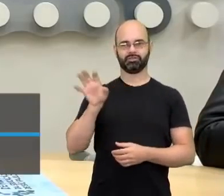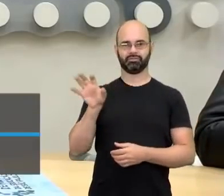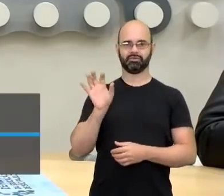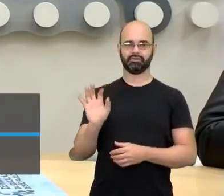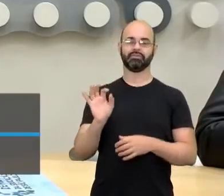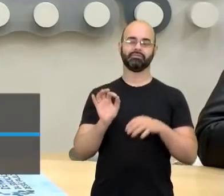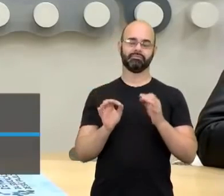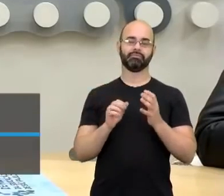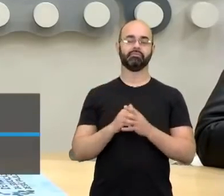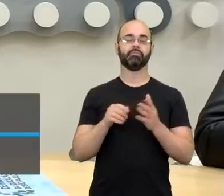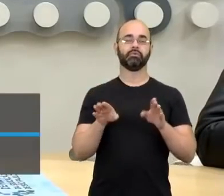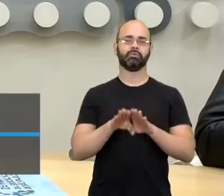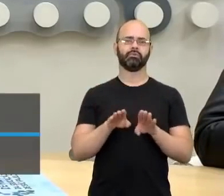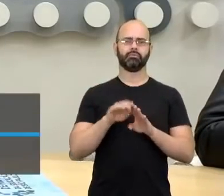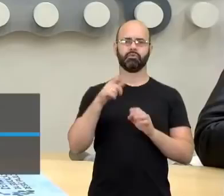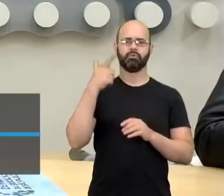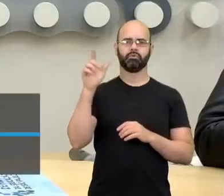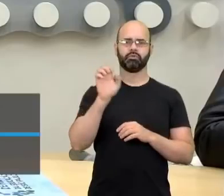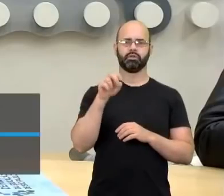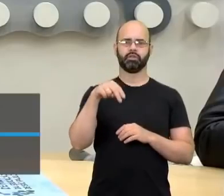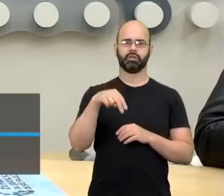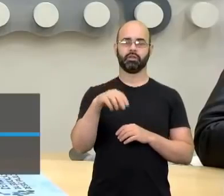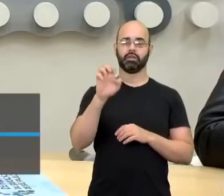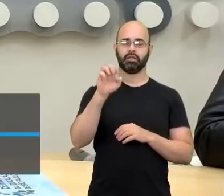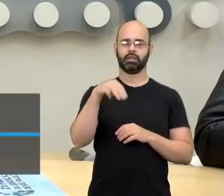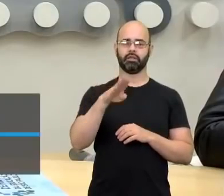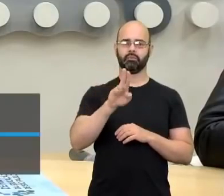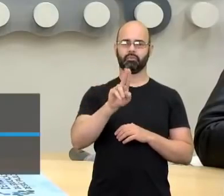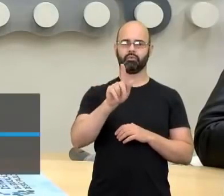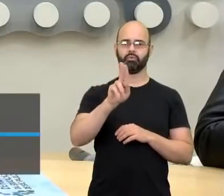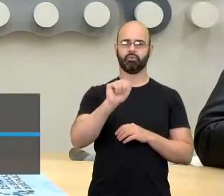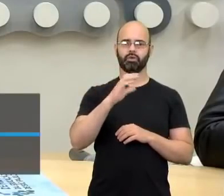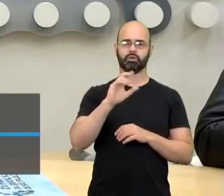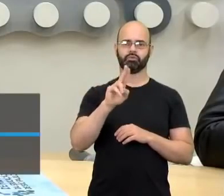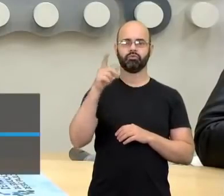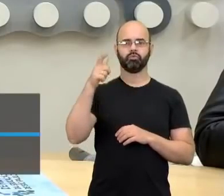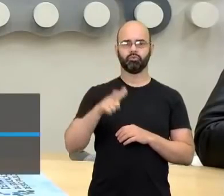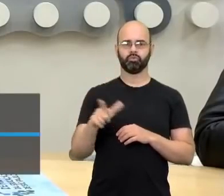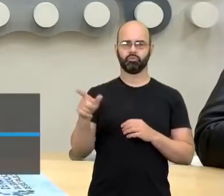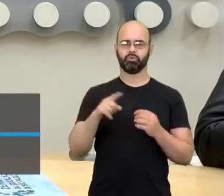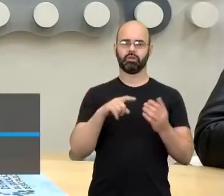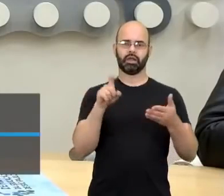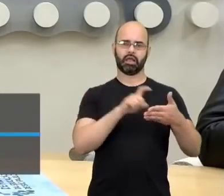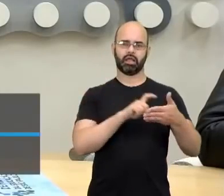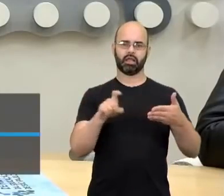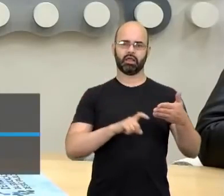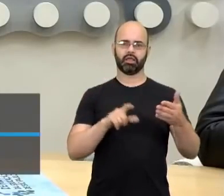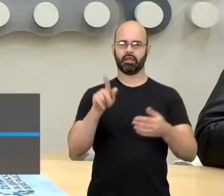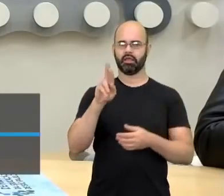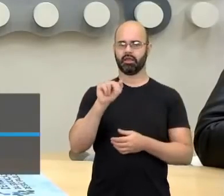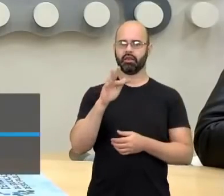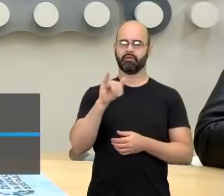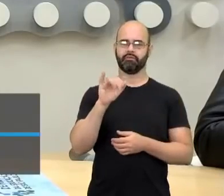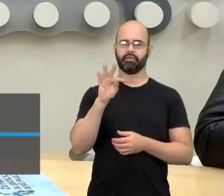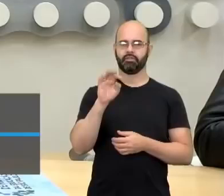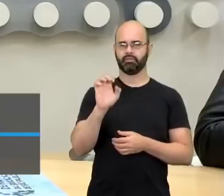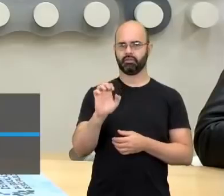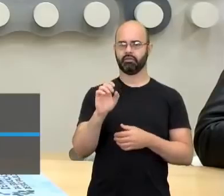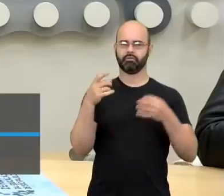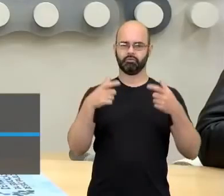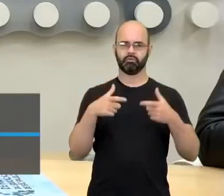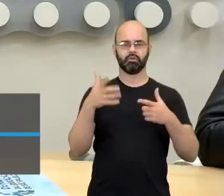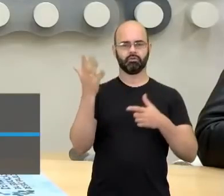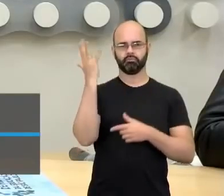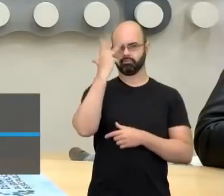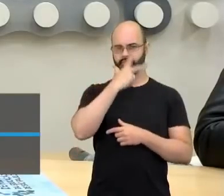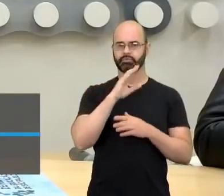falando assim que em Bugaçu tem um beco grafitado e por aí vai. Então, mas vamos lá para